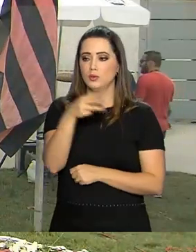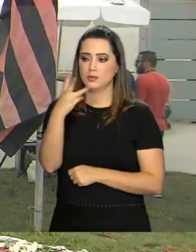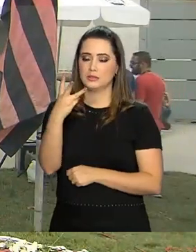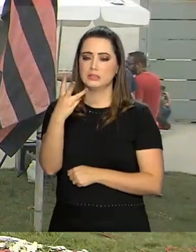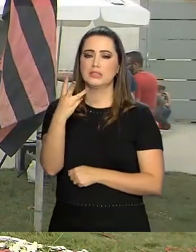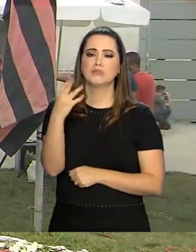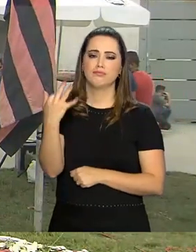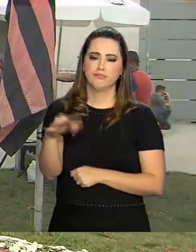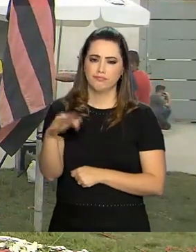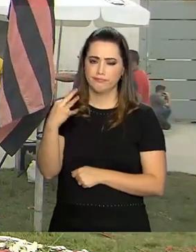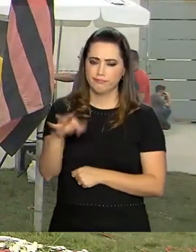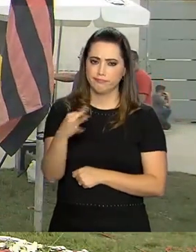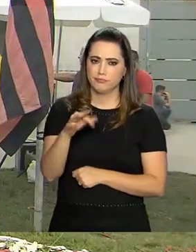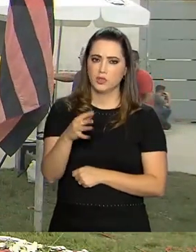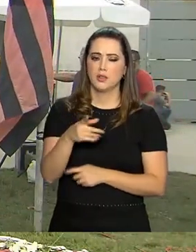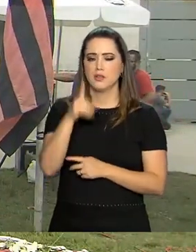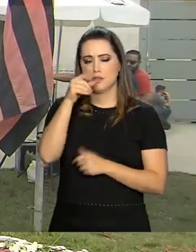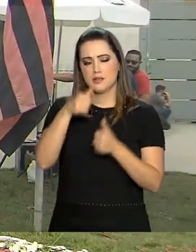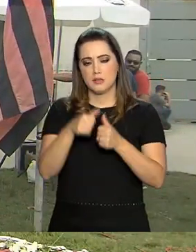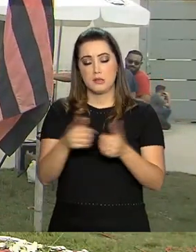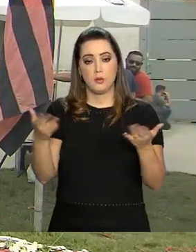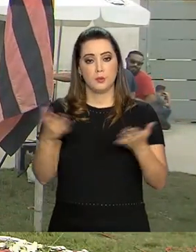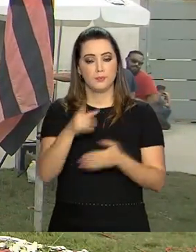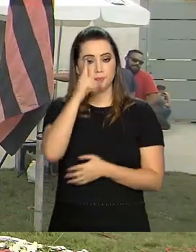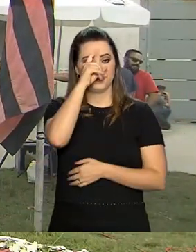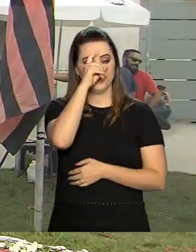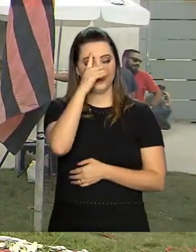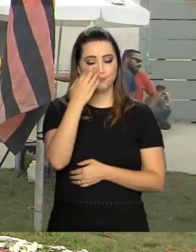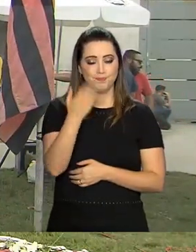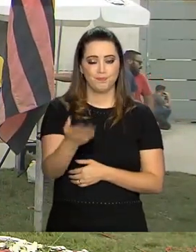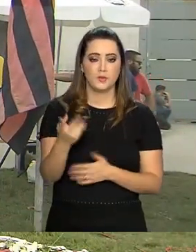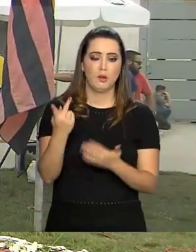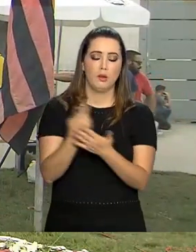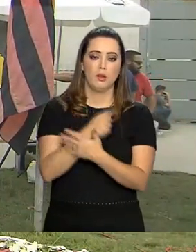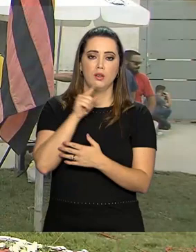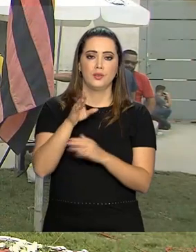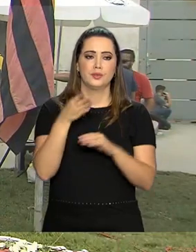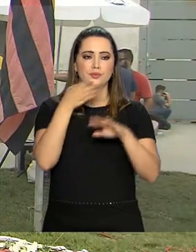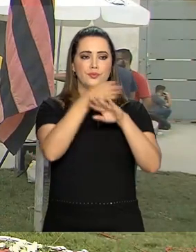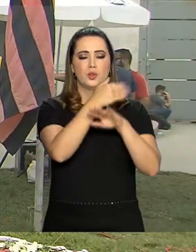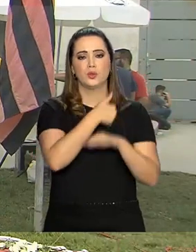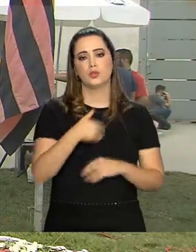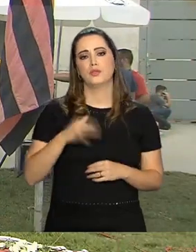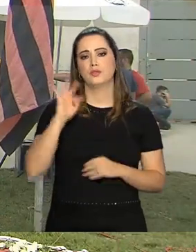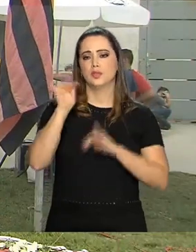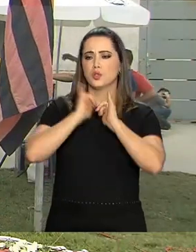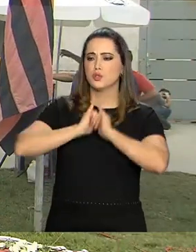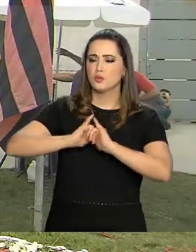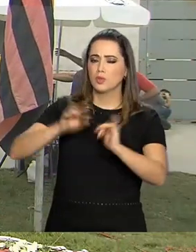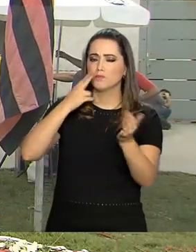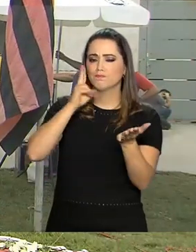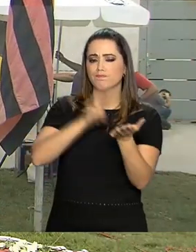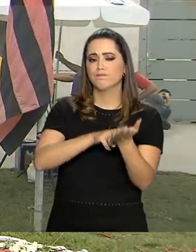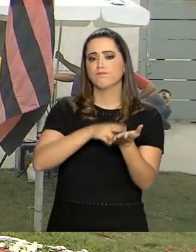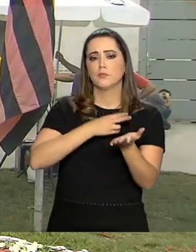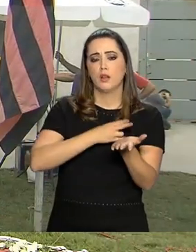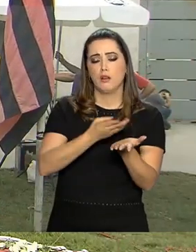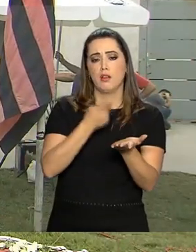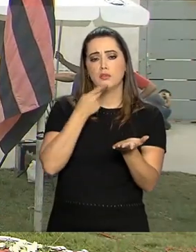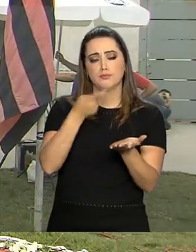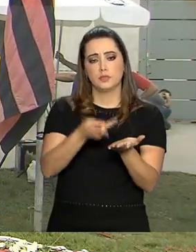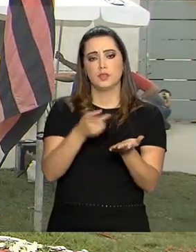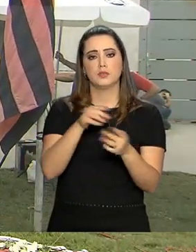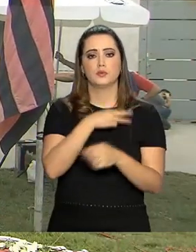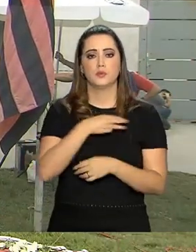e foram socorridas em hospitais aqui da região. Essa tragédia repercutiu no governo federal. Já foram divulgadas notas sobre o assunto.